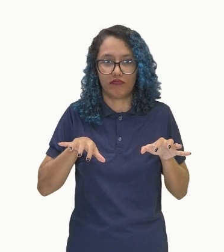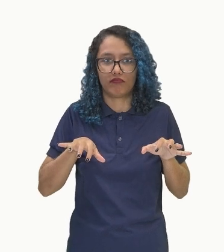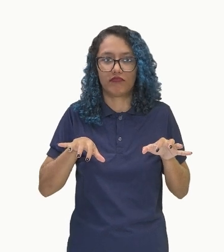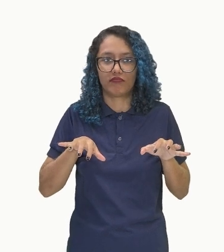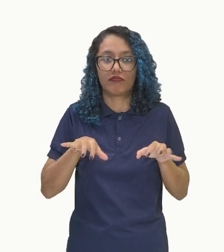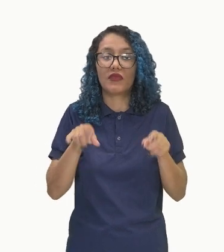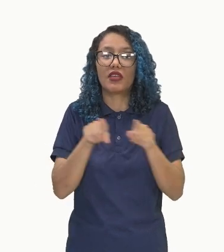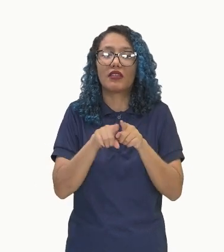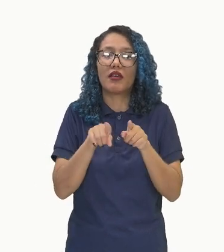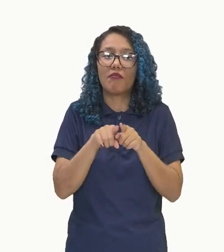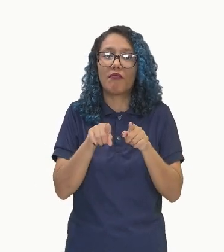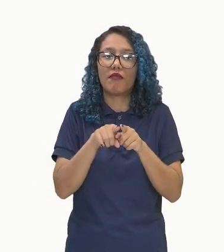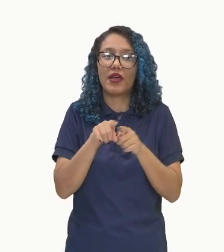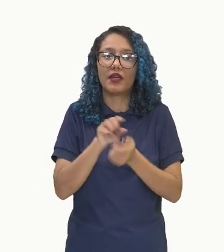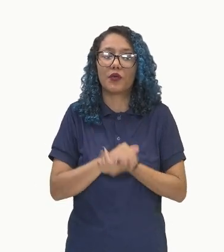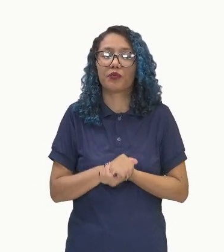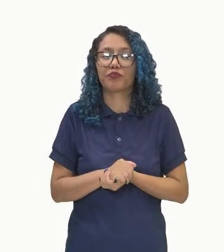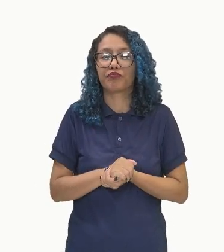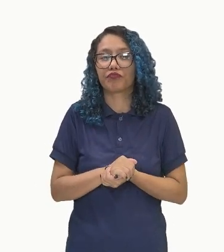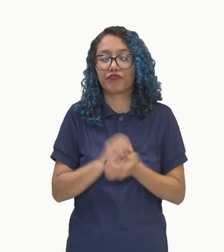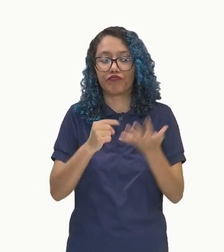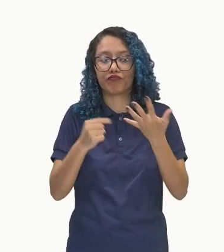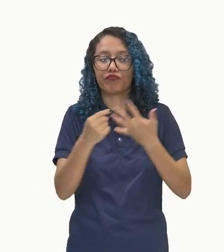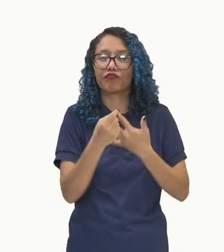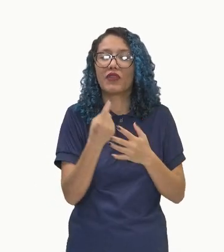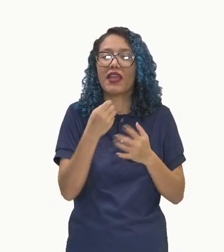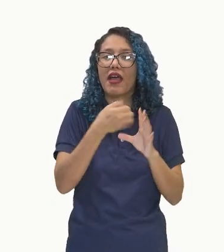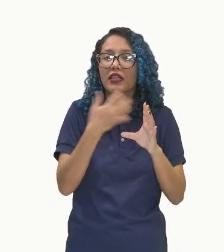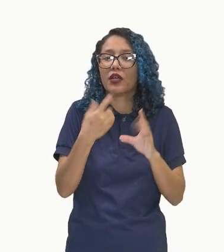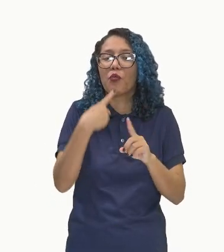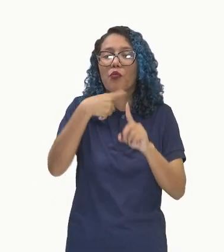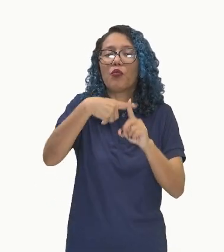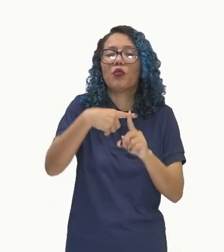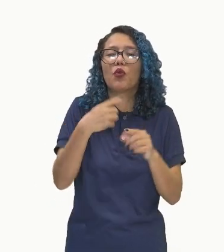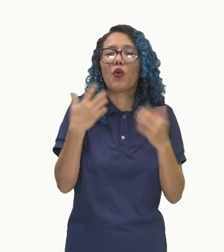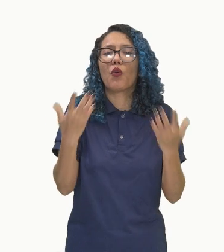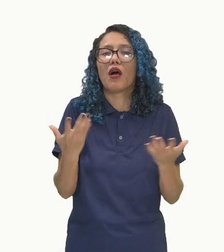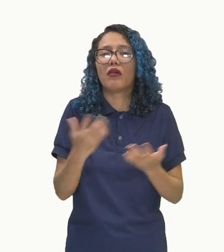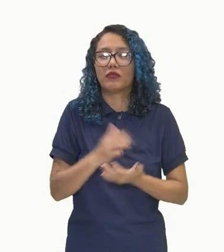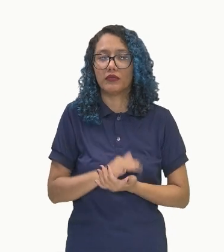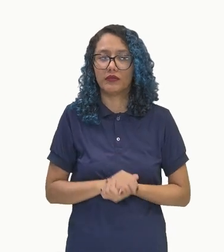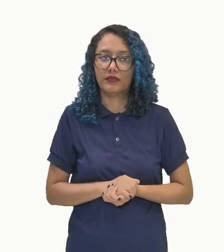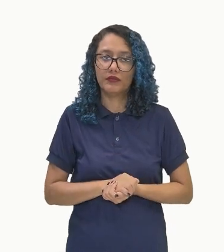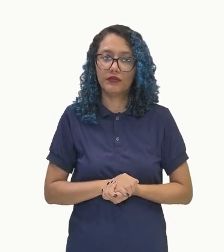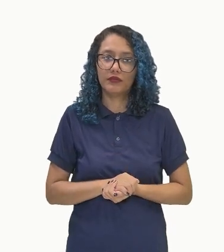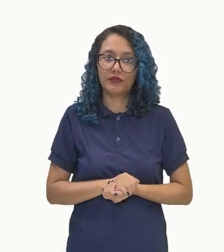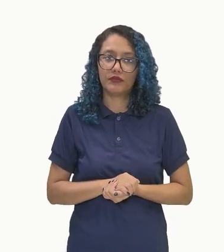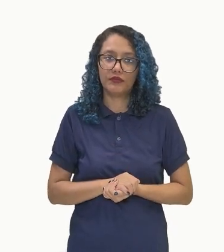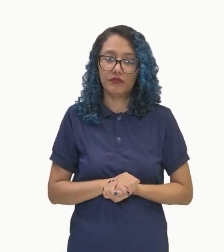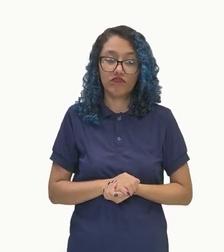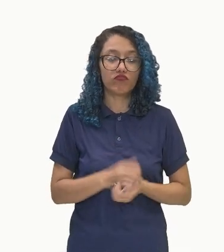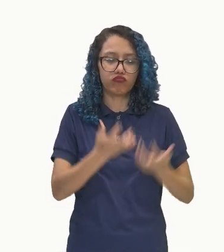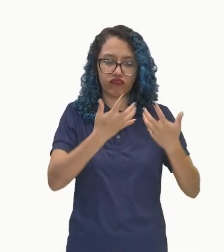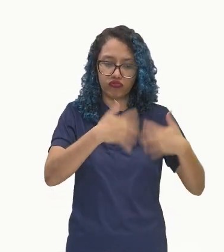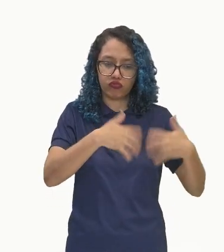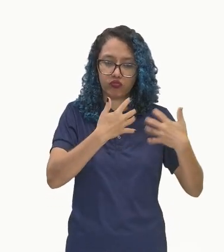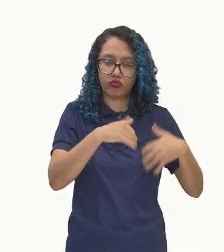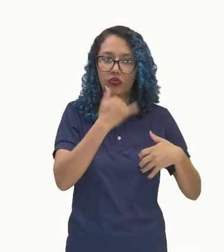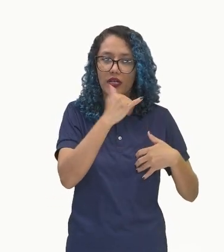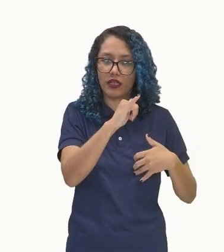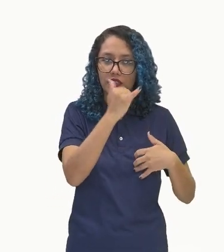Continuam funcionando mesmo se um dos componentes for desconectado